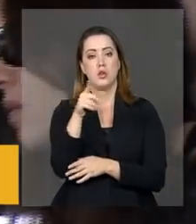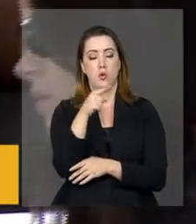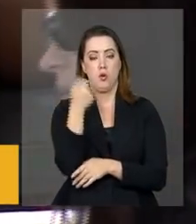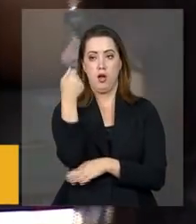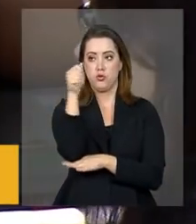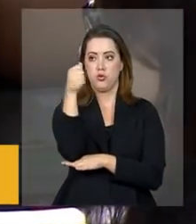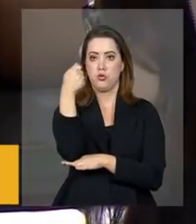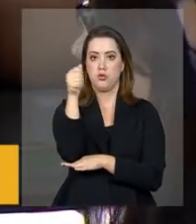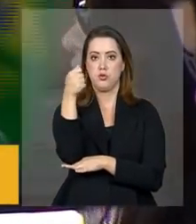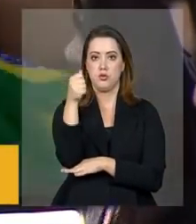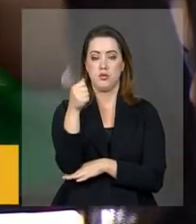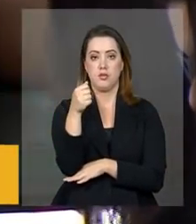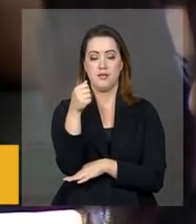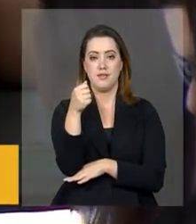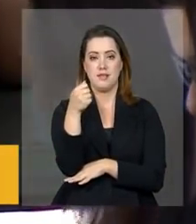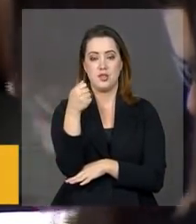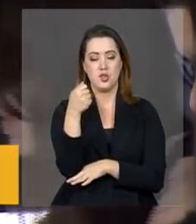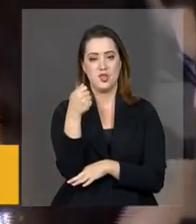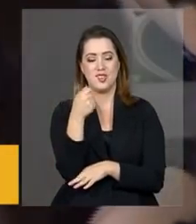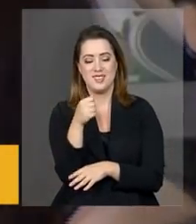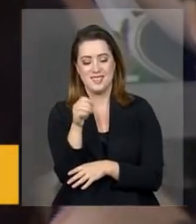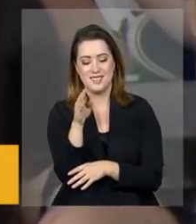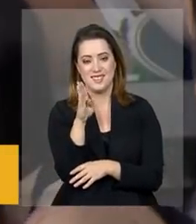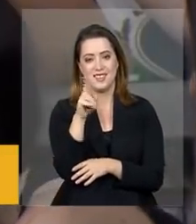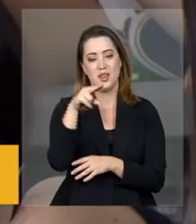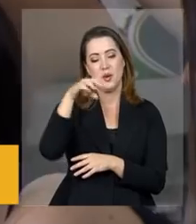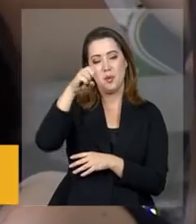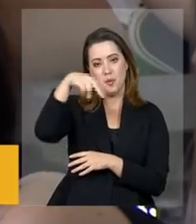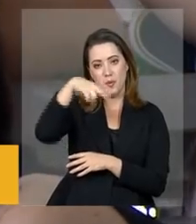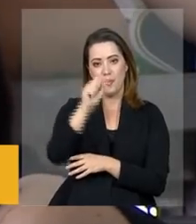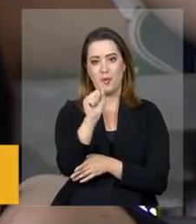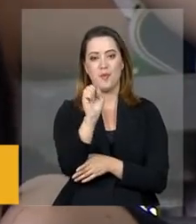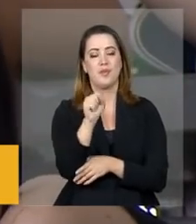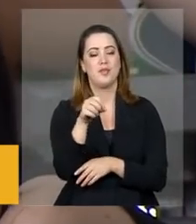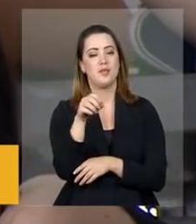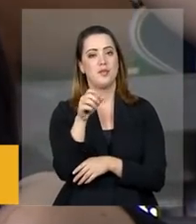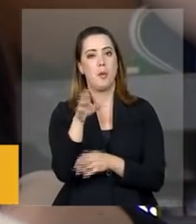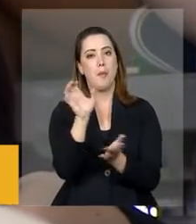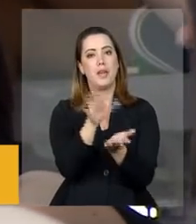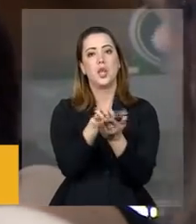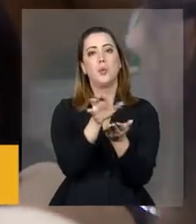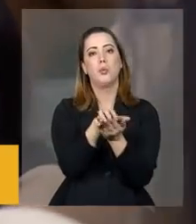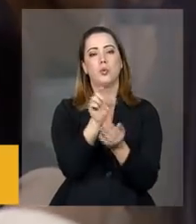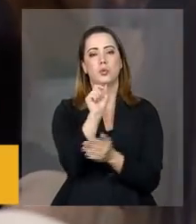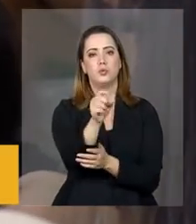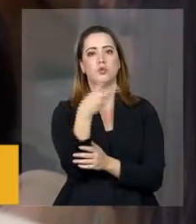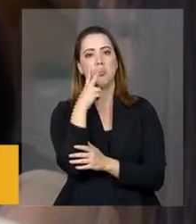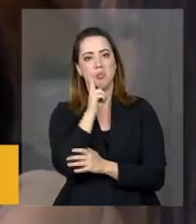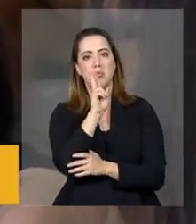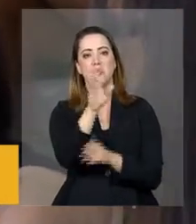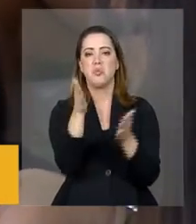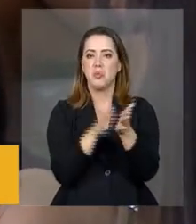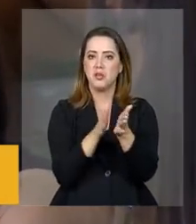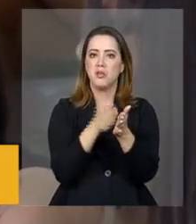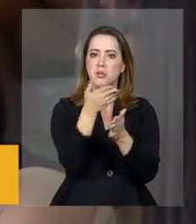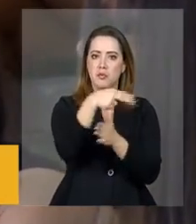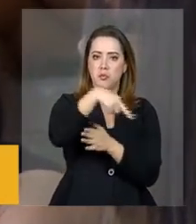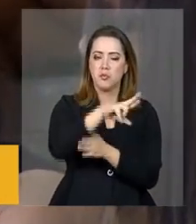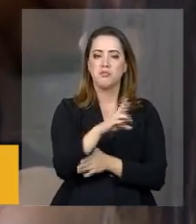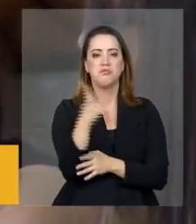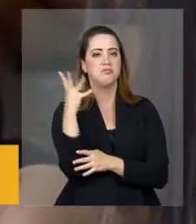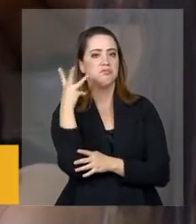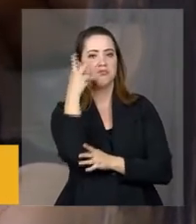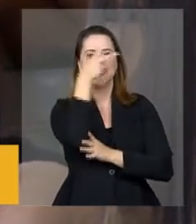Aires, esse mesmo nome, e diz que esse é o Brasil que nós queremos ver. Parabéns, TVNBR, pela bela